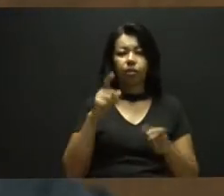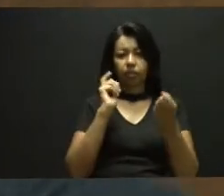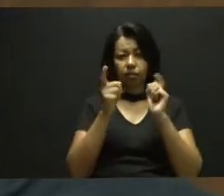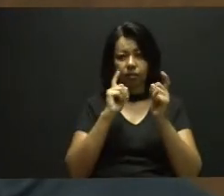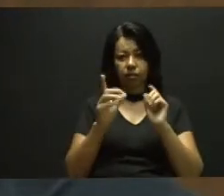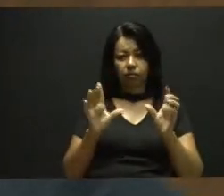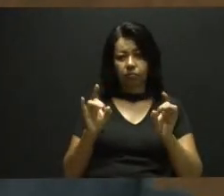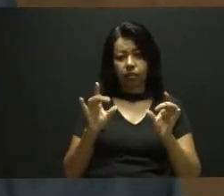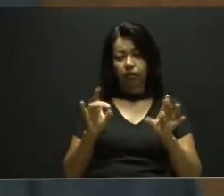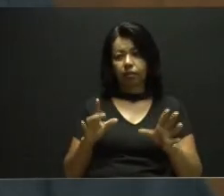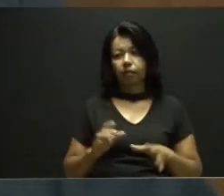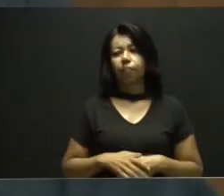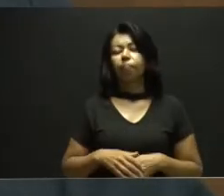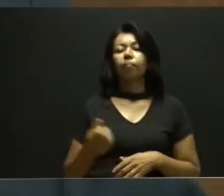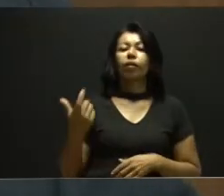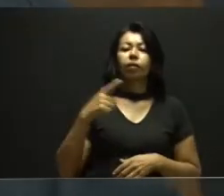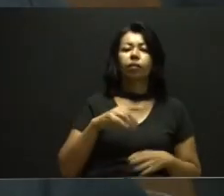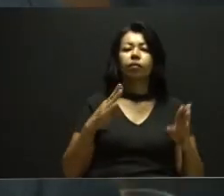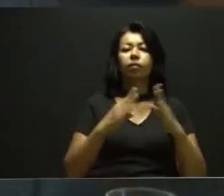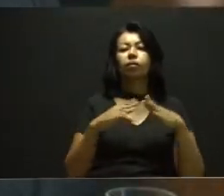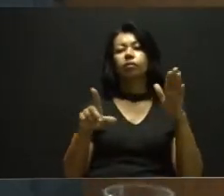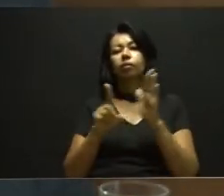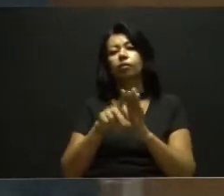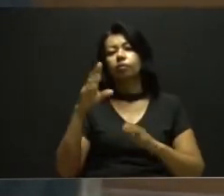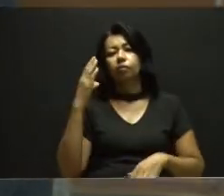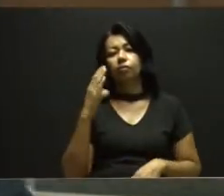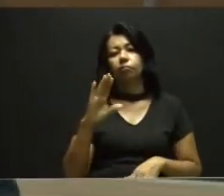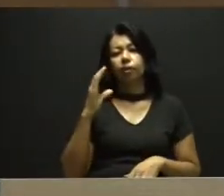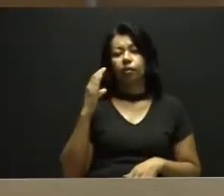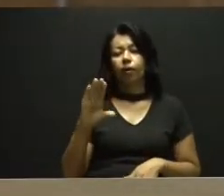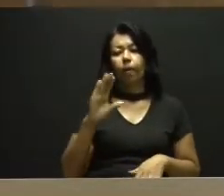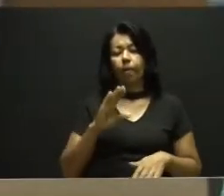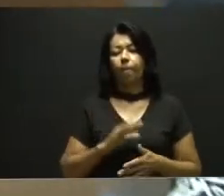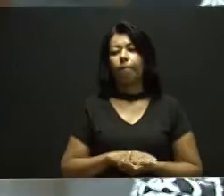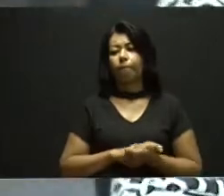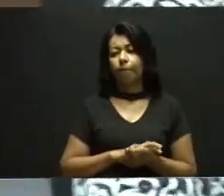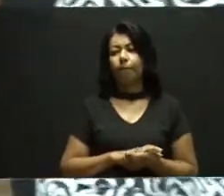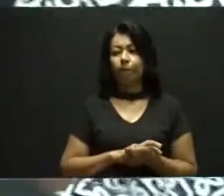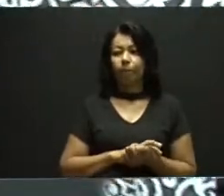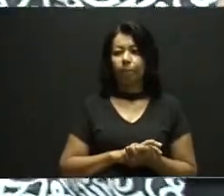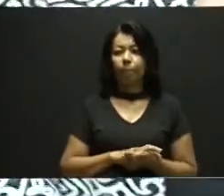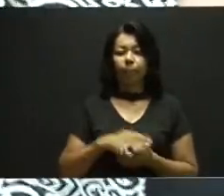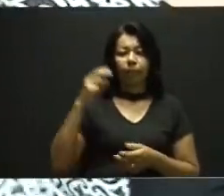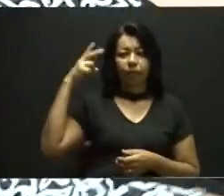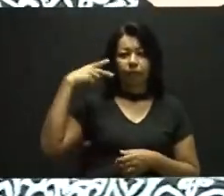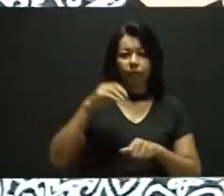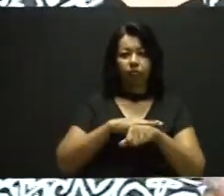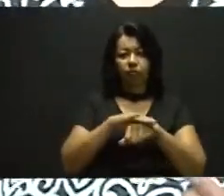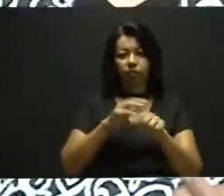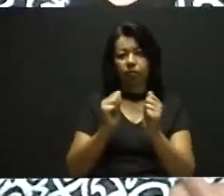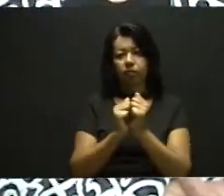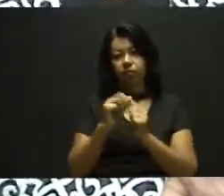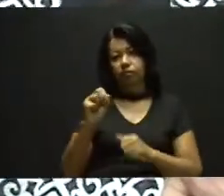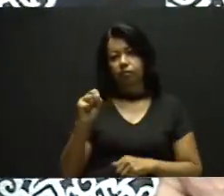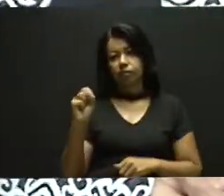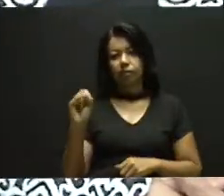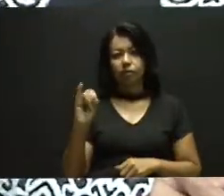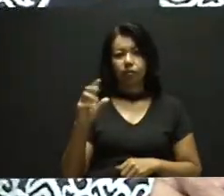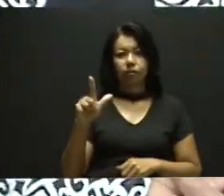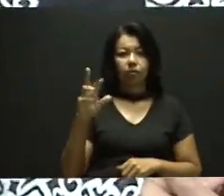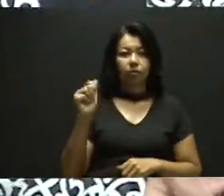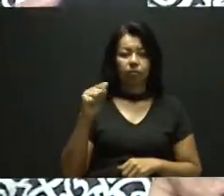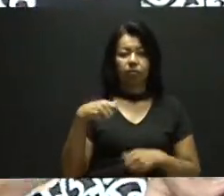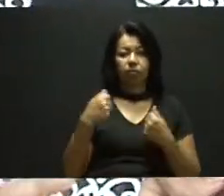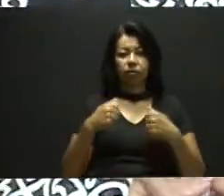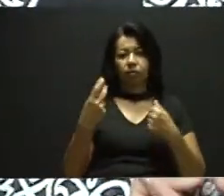solene e repito aqui no plenário da câmara municipal de cubatão criadora conversava com a silva disse ainda que o trabalho de dois